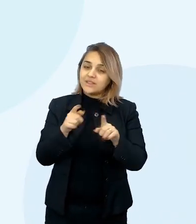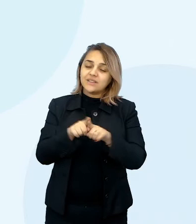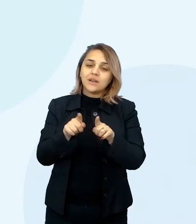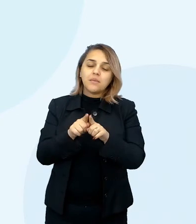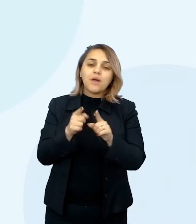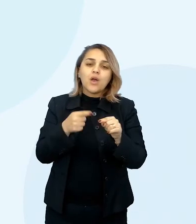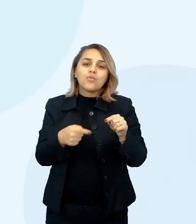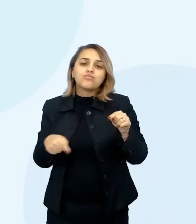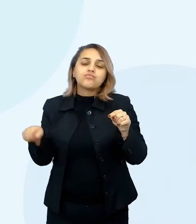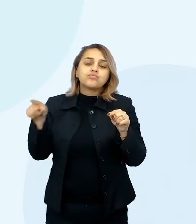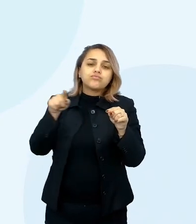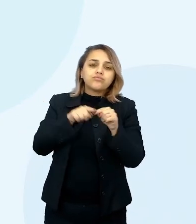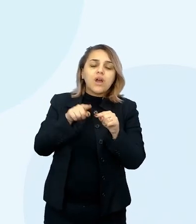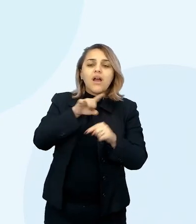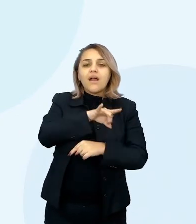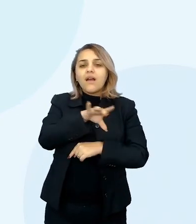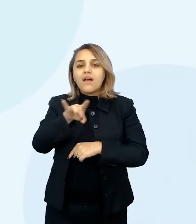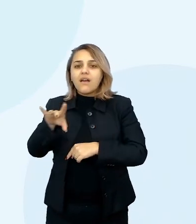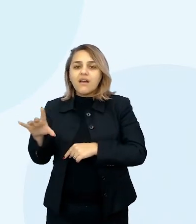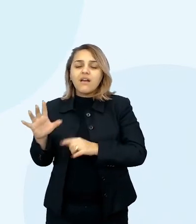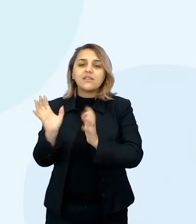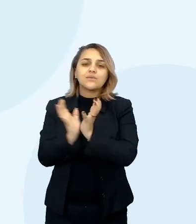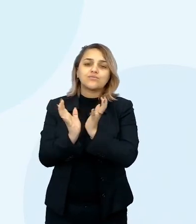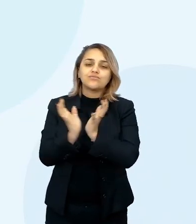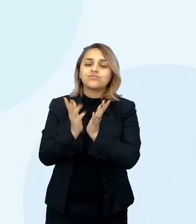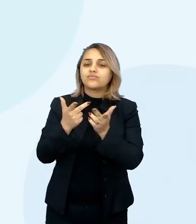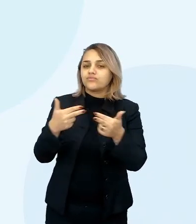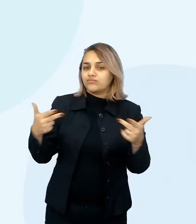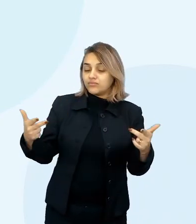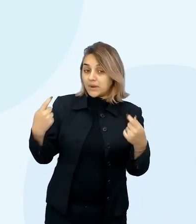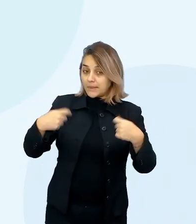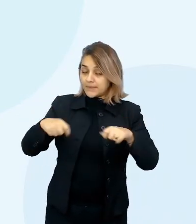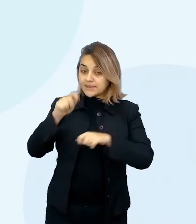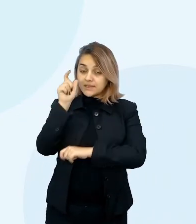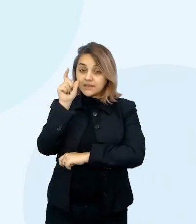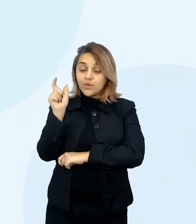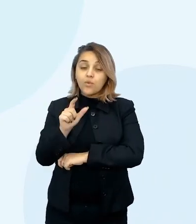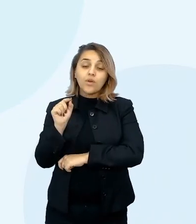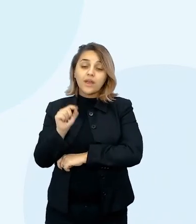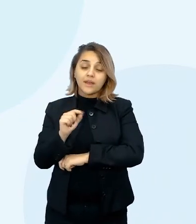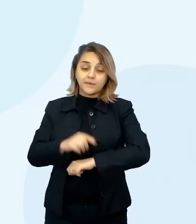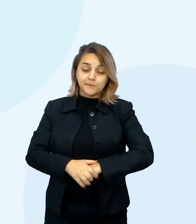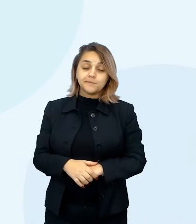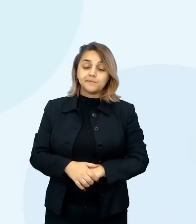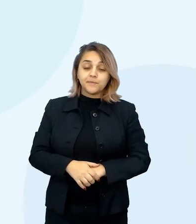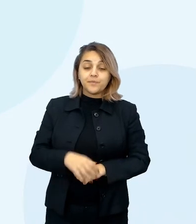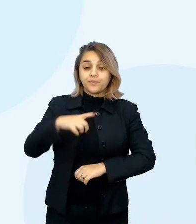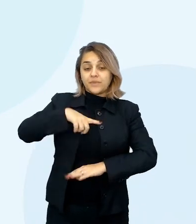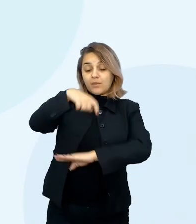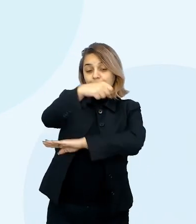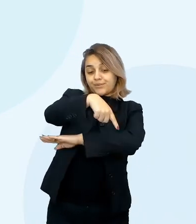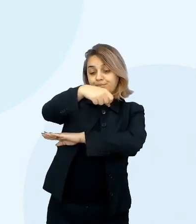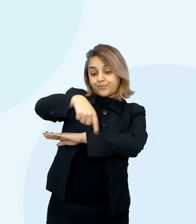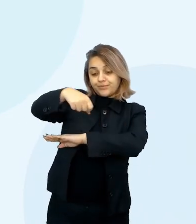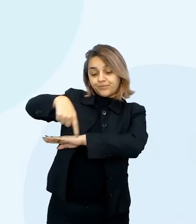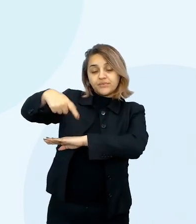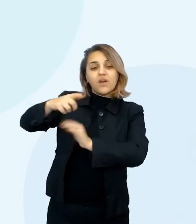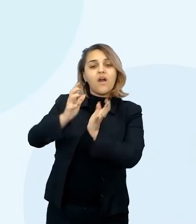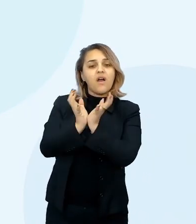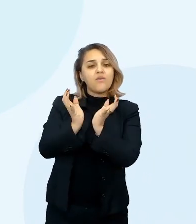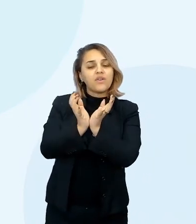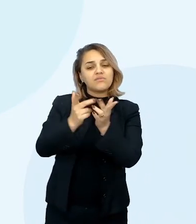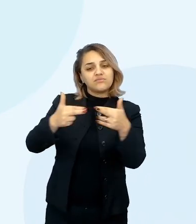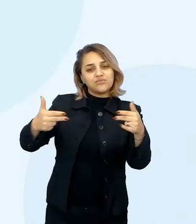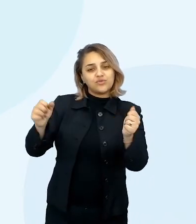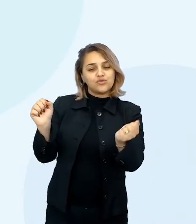cada vegetal. Né? É interessante, por exemplo, você plantar ali algumas hortaliças junto com alguns